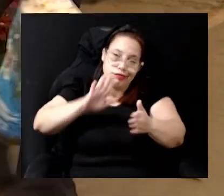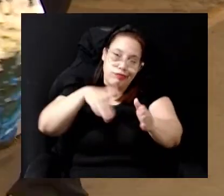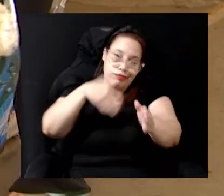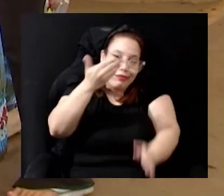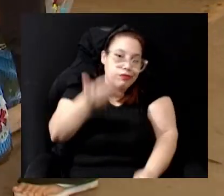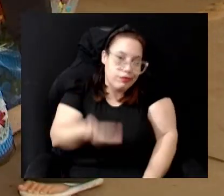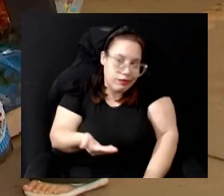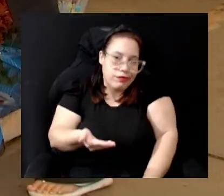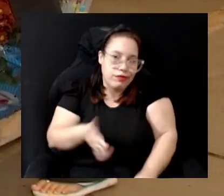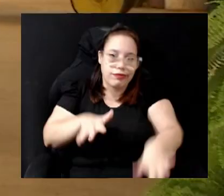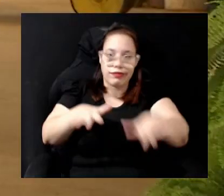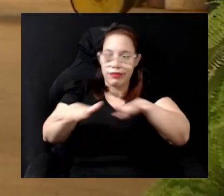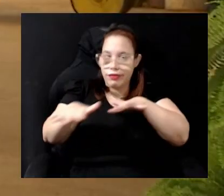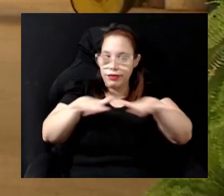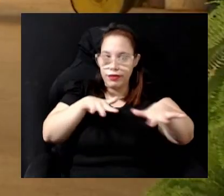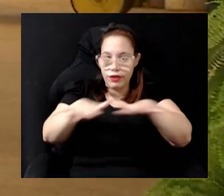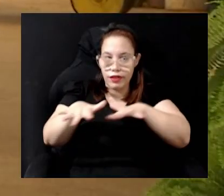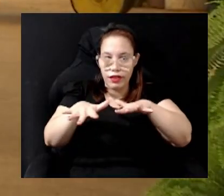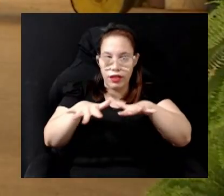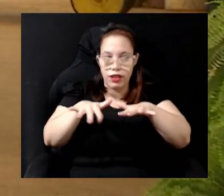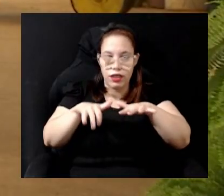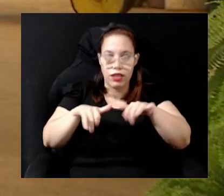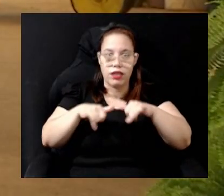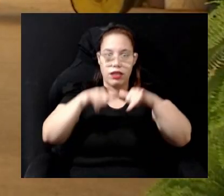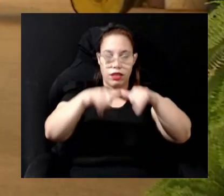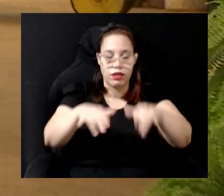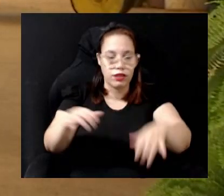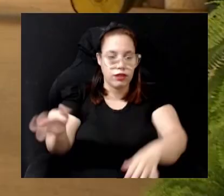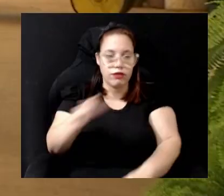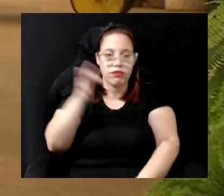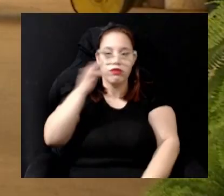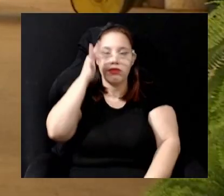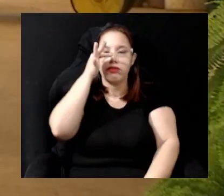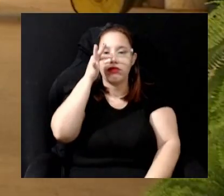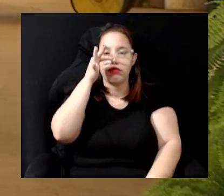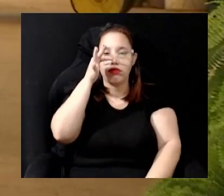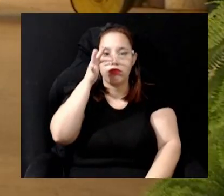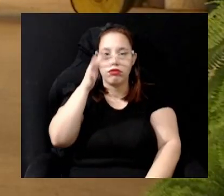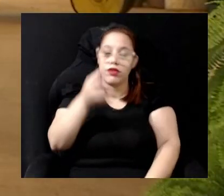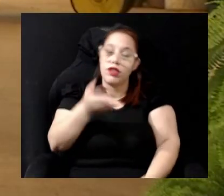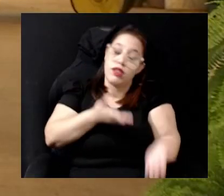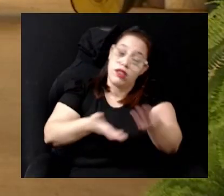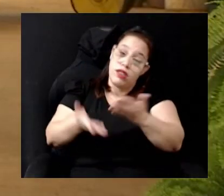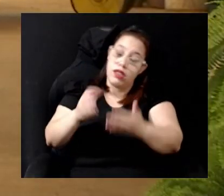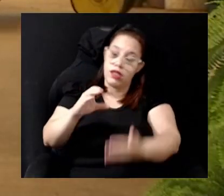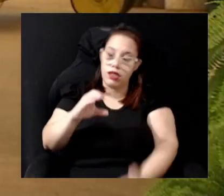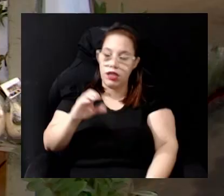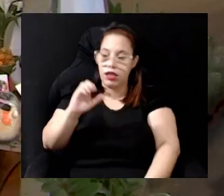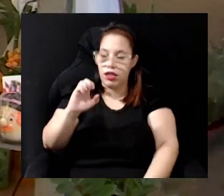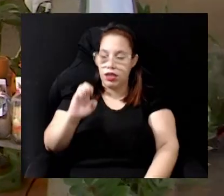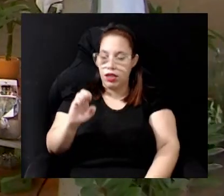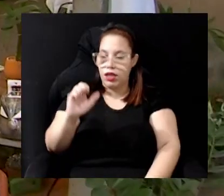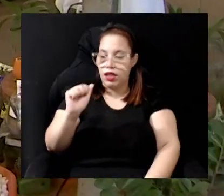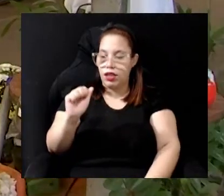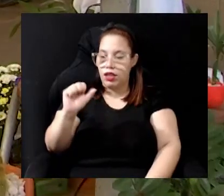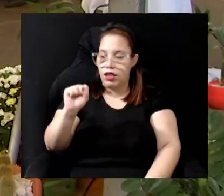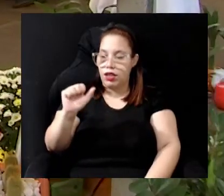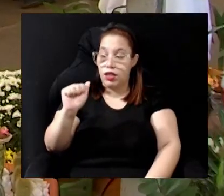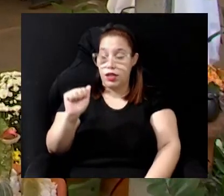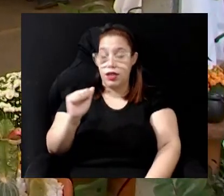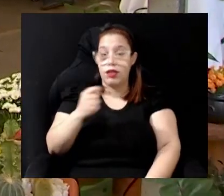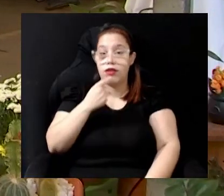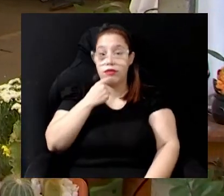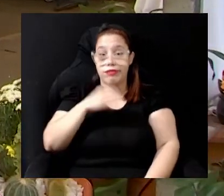que promete movimentar o mercado de flores, plantas ornamentais e acessórios da Ceasa Campinas. Setor que mostra